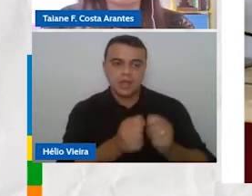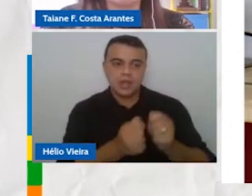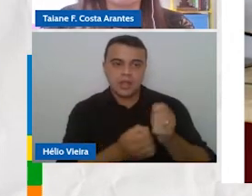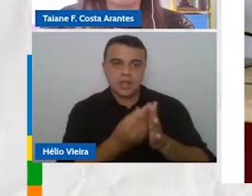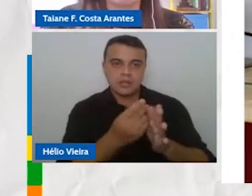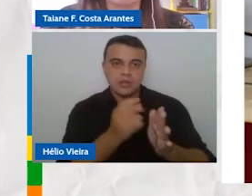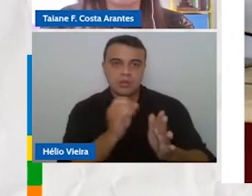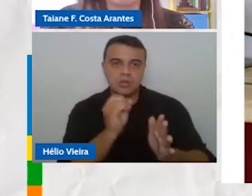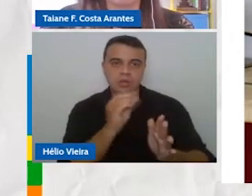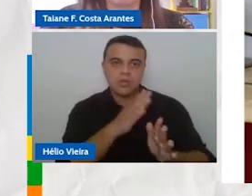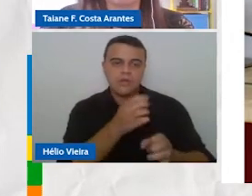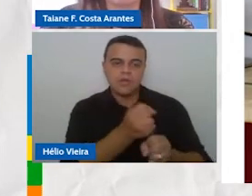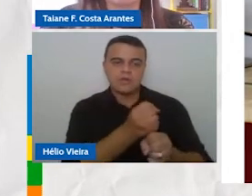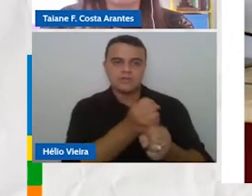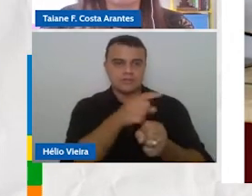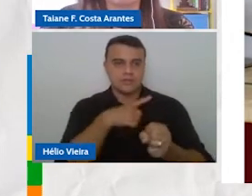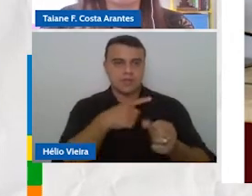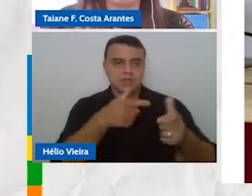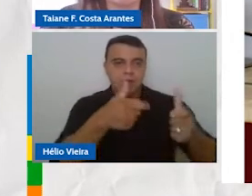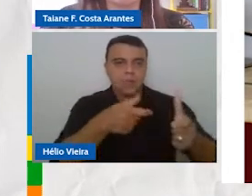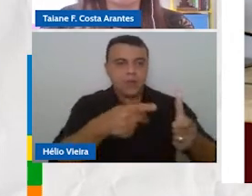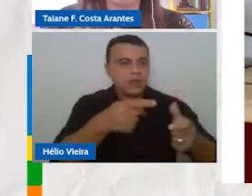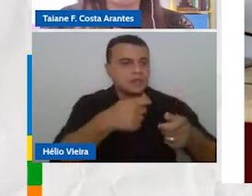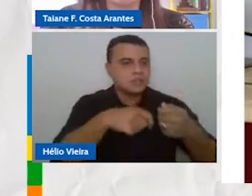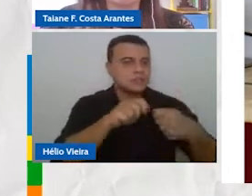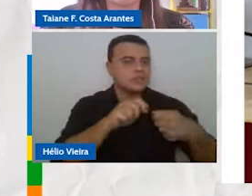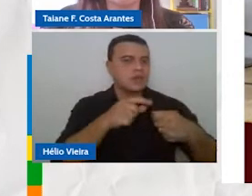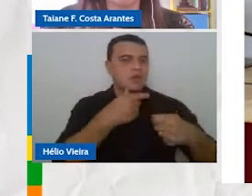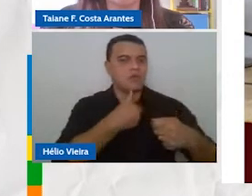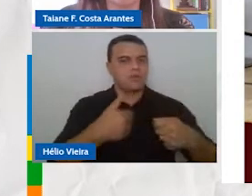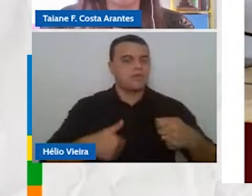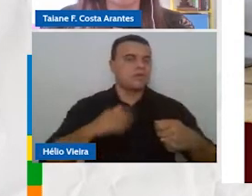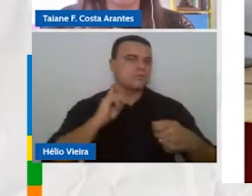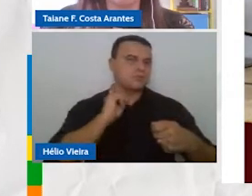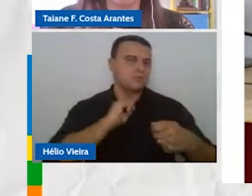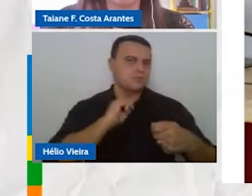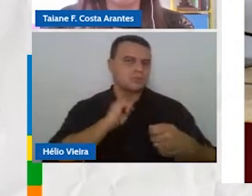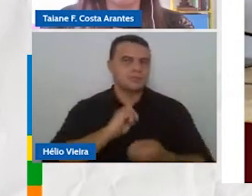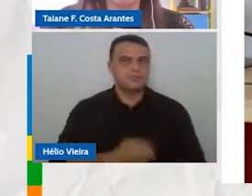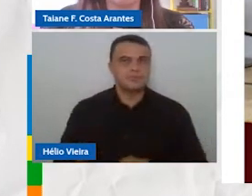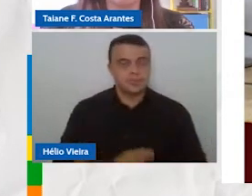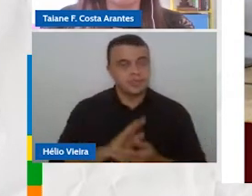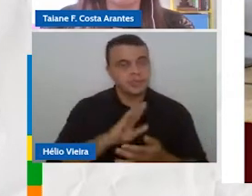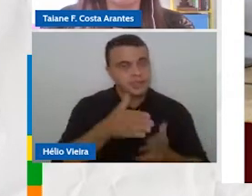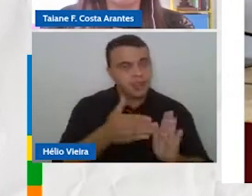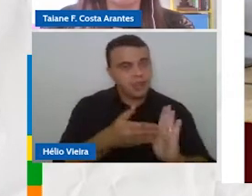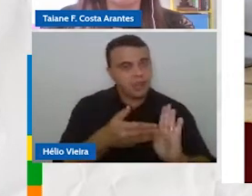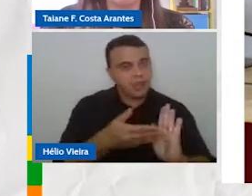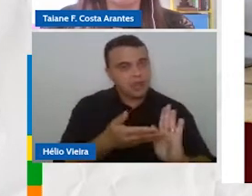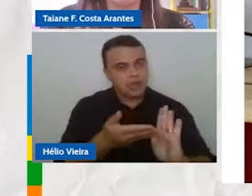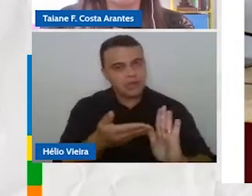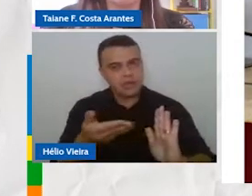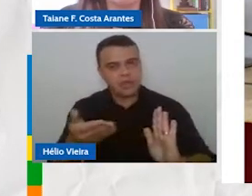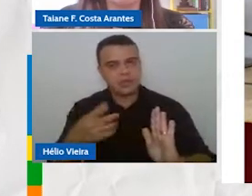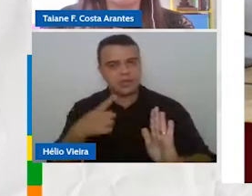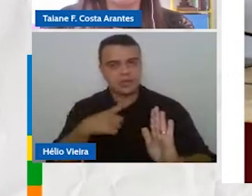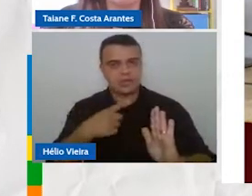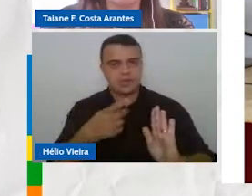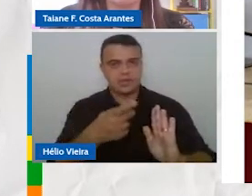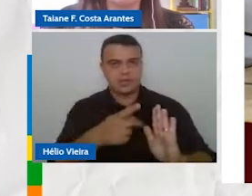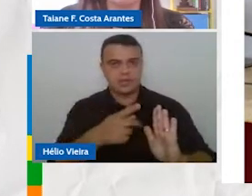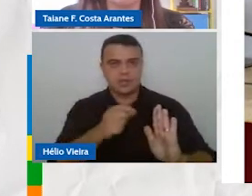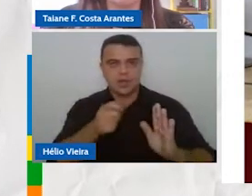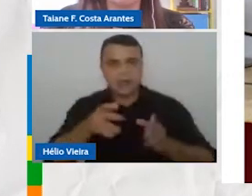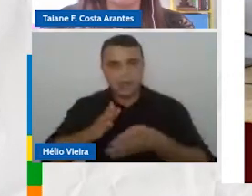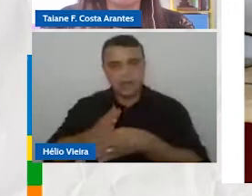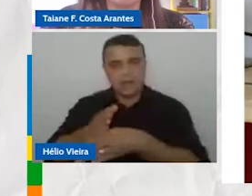edifício, que seria a sede administrativa do governo do estado de Minas Gerais. Desde então, encontra-se instalado no hall